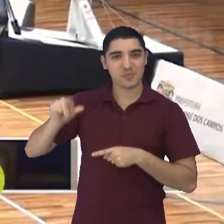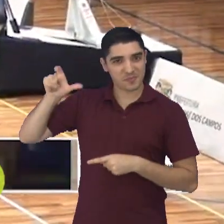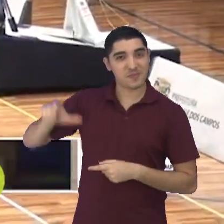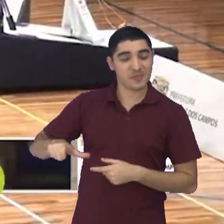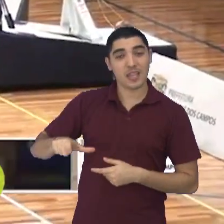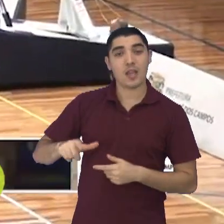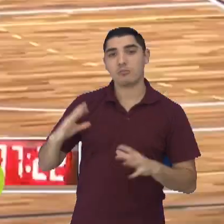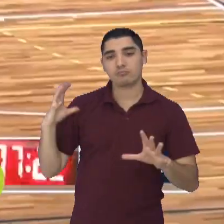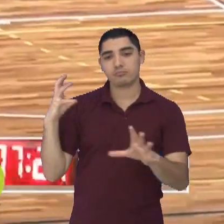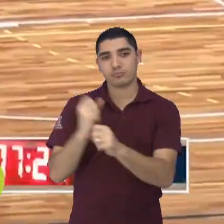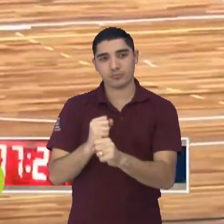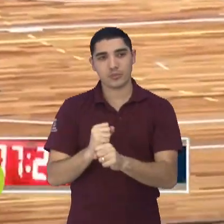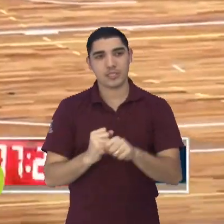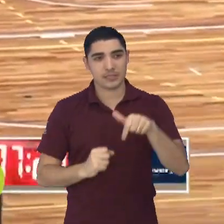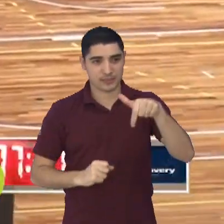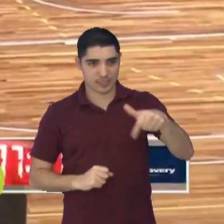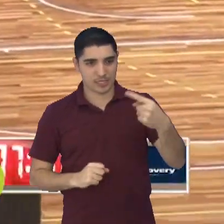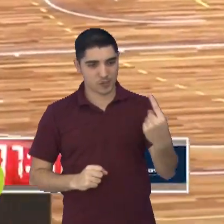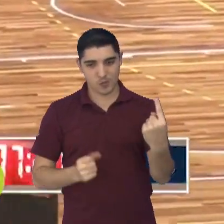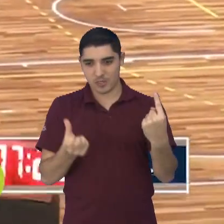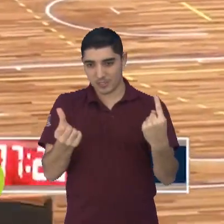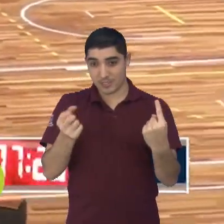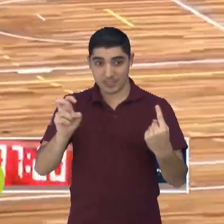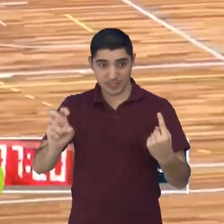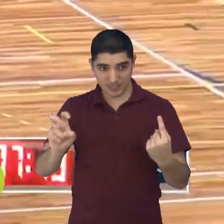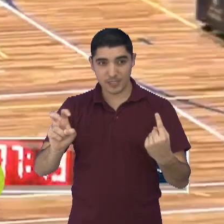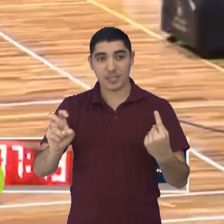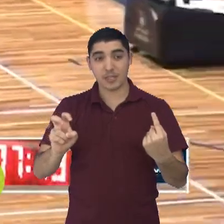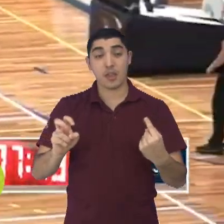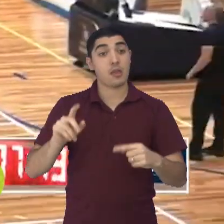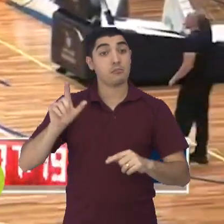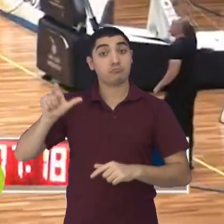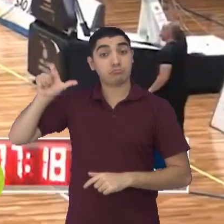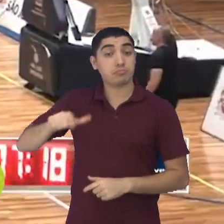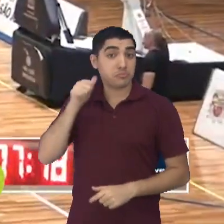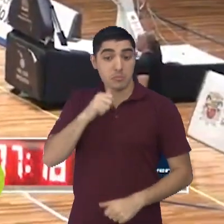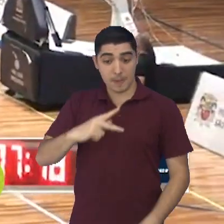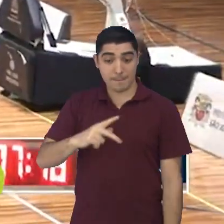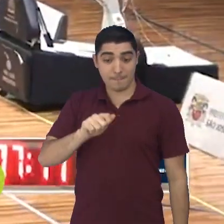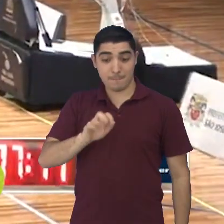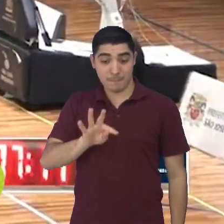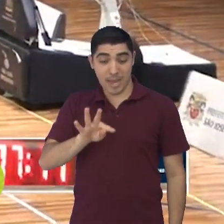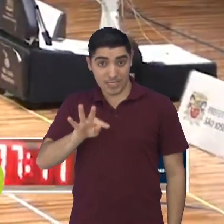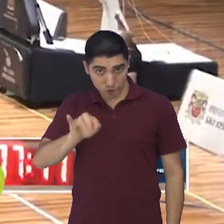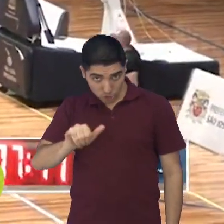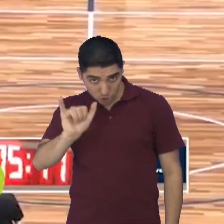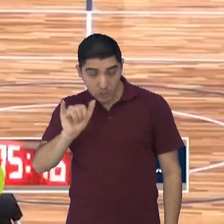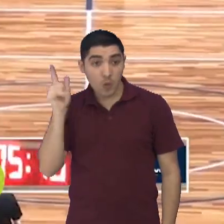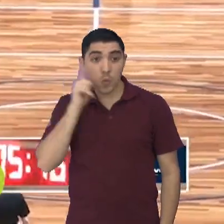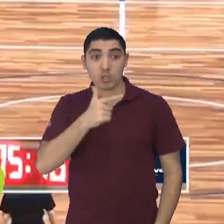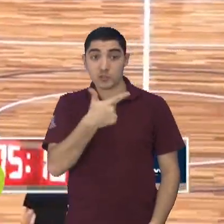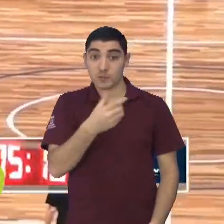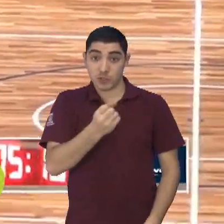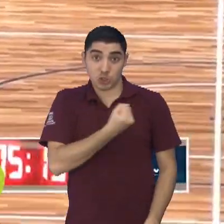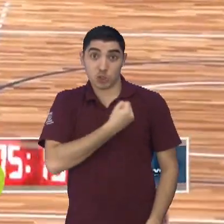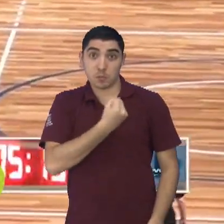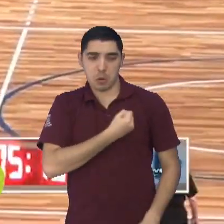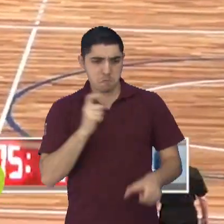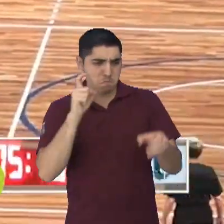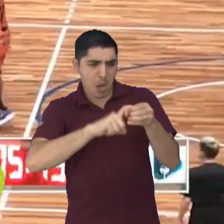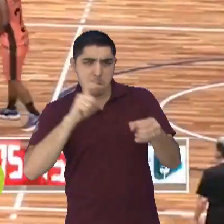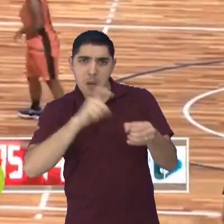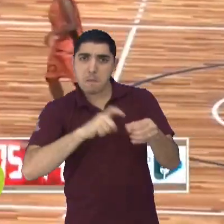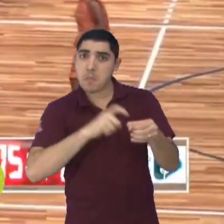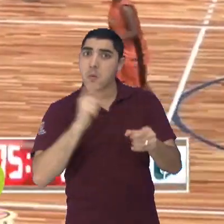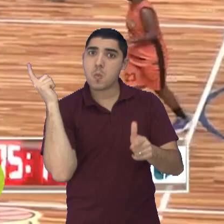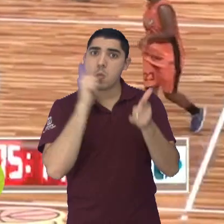venceu pelo placar de 71-65, com destaque para a estreante Paty, hein, que anotou 20 pontos, 3 rebotes e